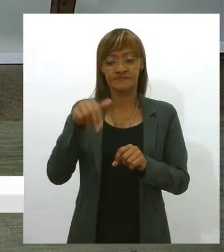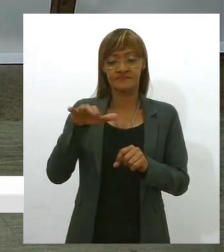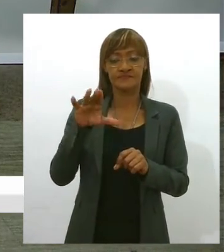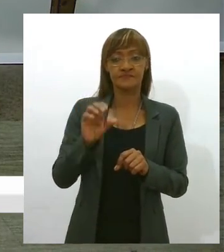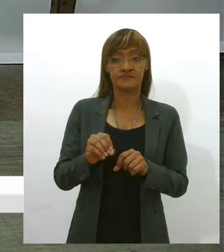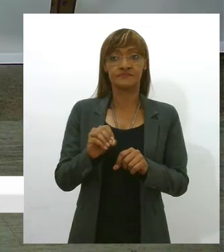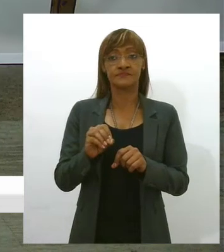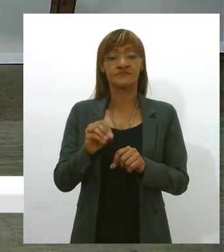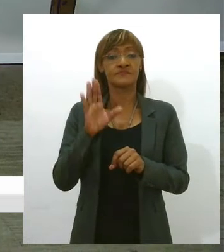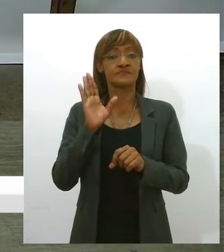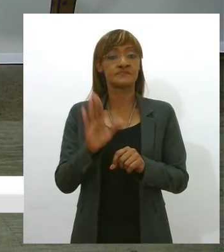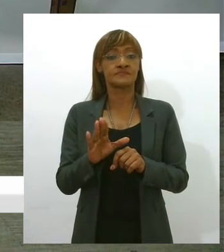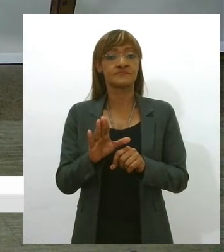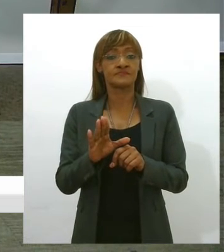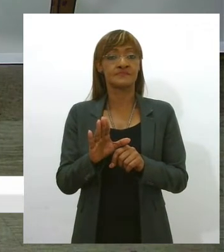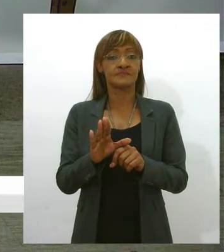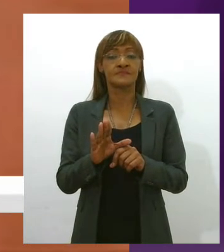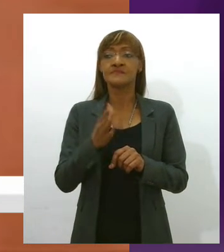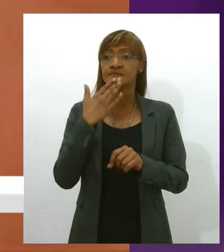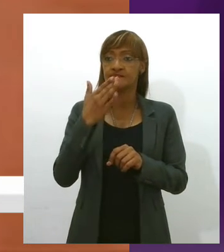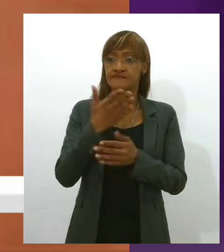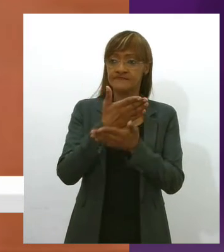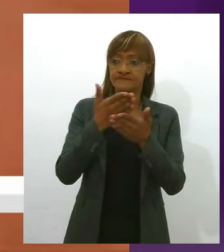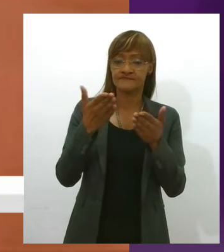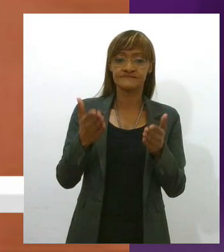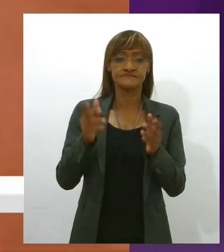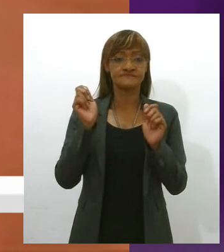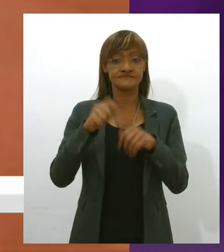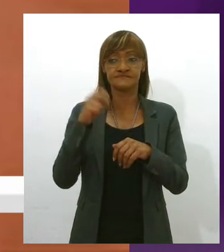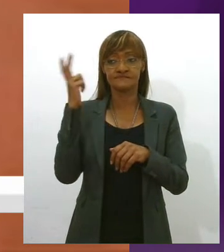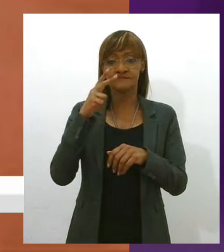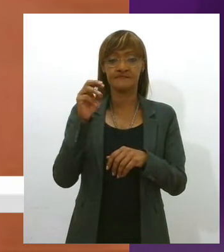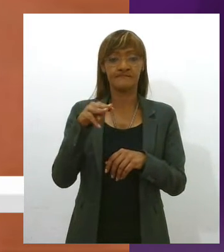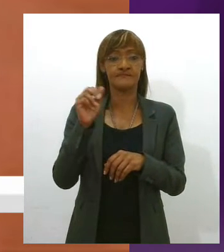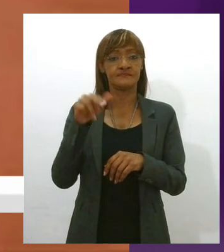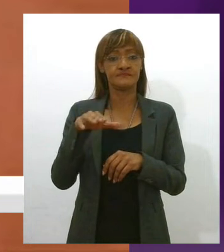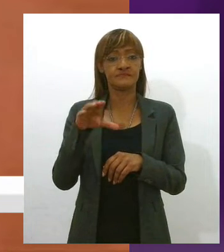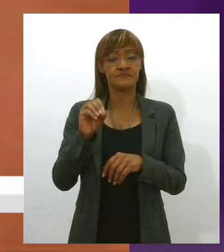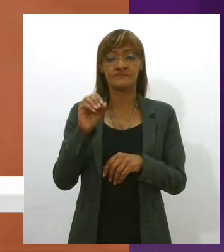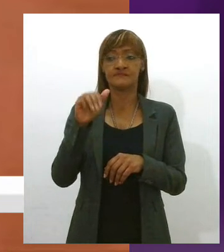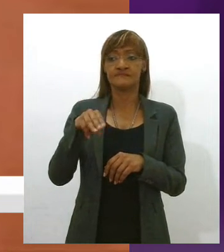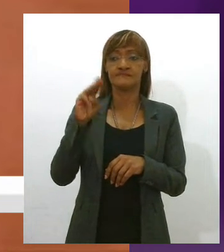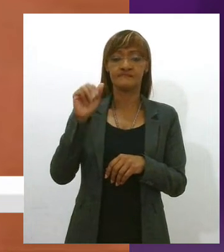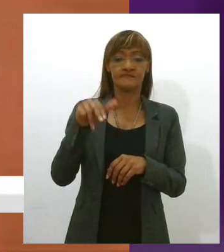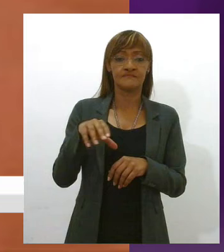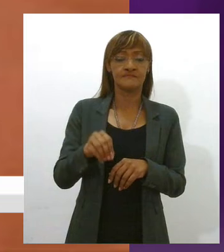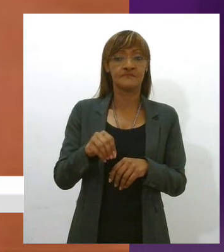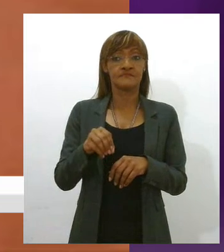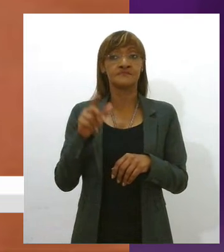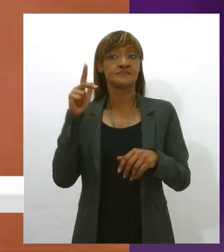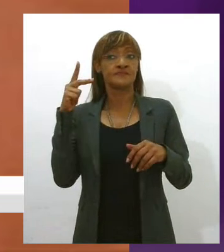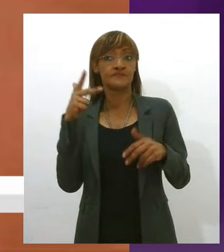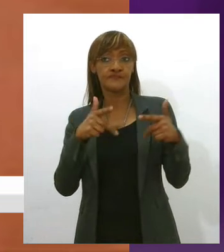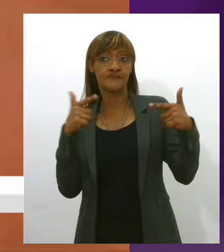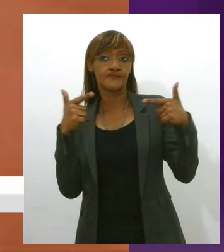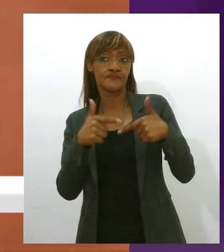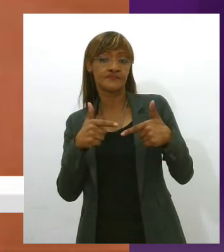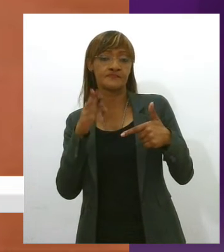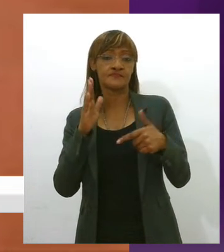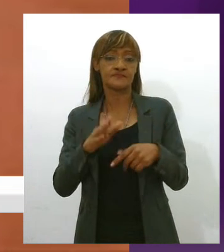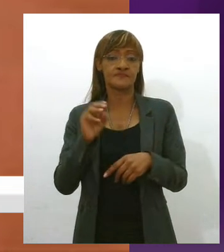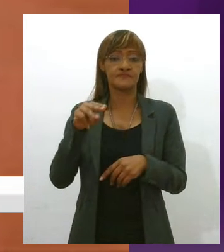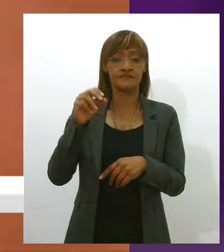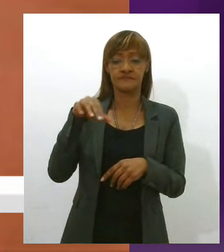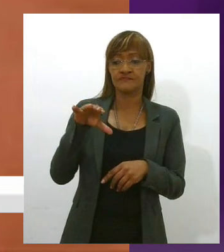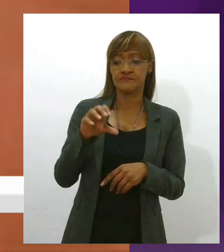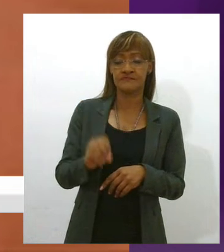gente recomenda a audição do podcast Mano a Mano do rapper e compositor brasileiro Mano Brown, especificamente o episódio com